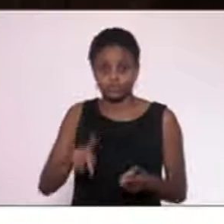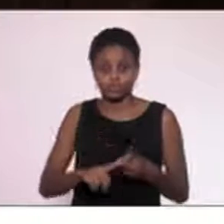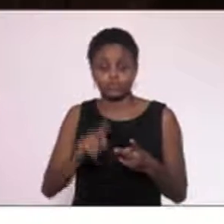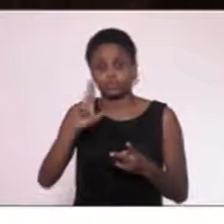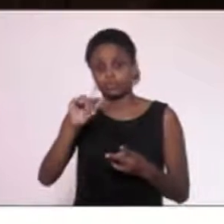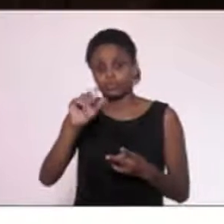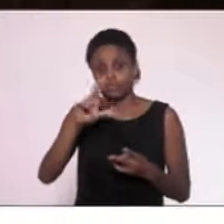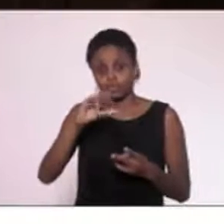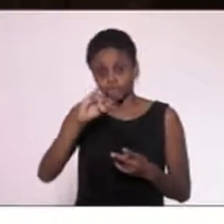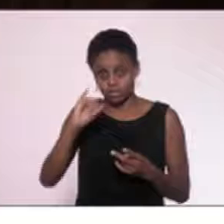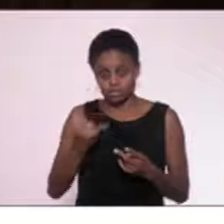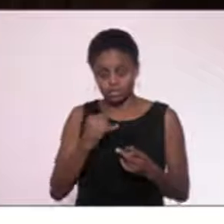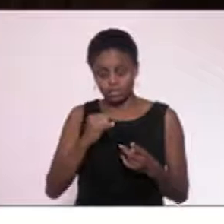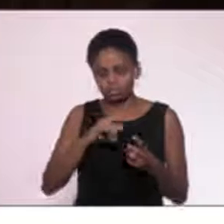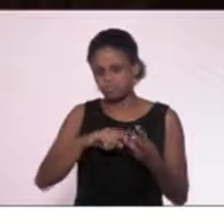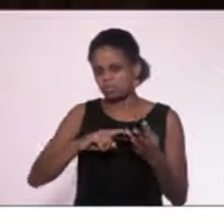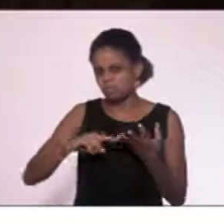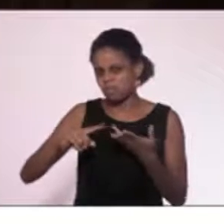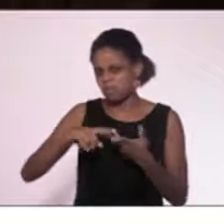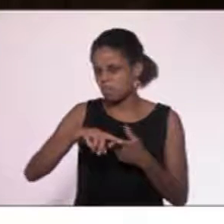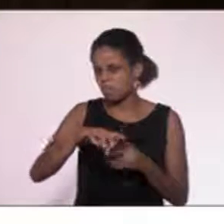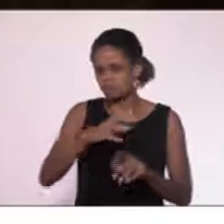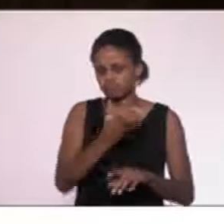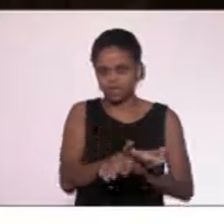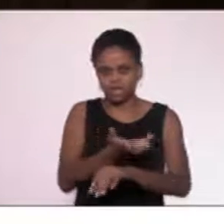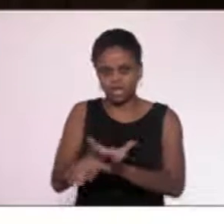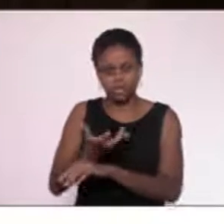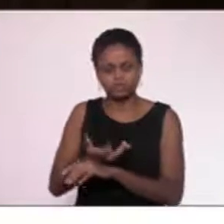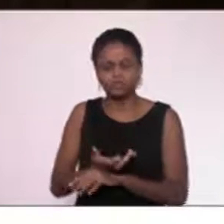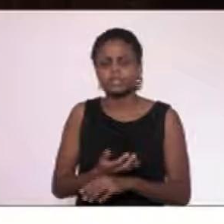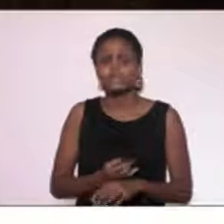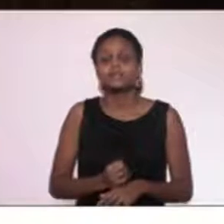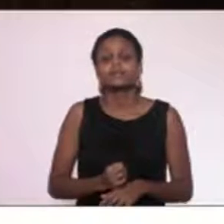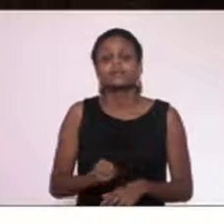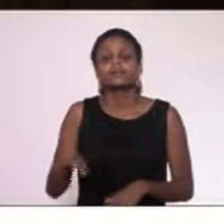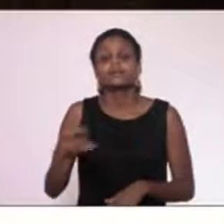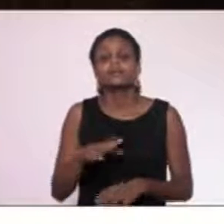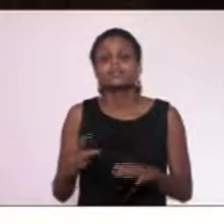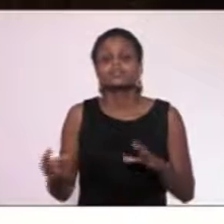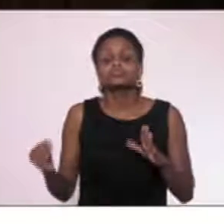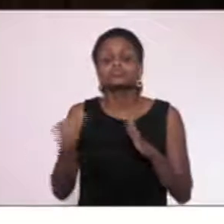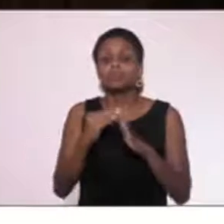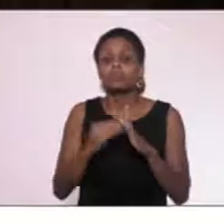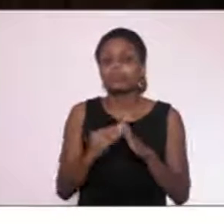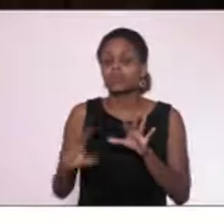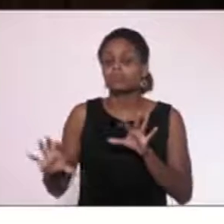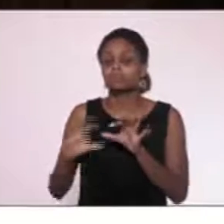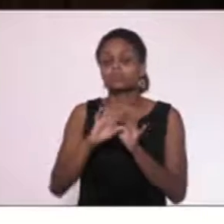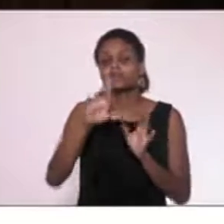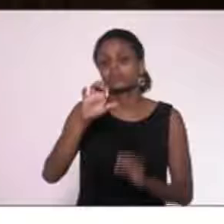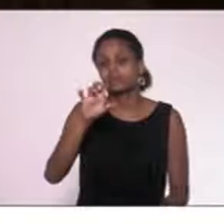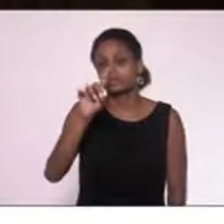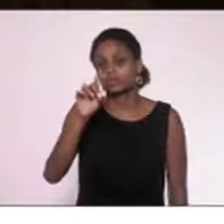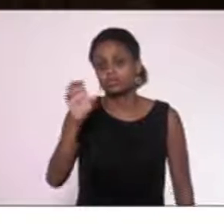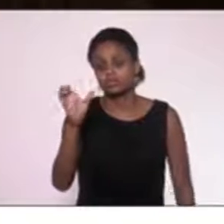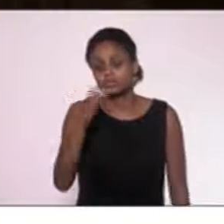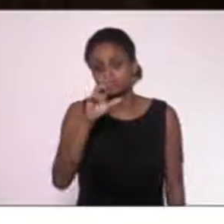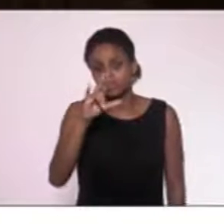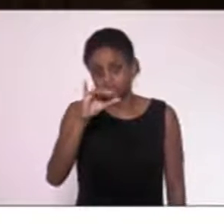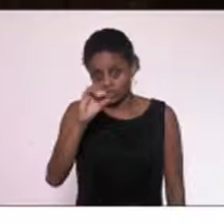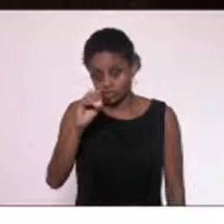UERJ, das mais diversas áreas, que vão se integrar na Rede Rio para